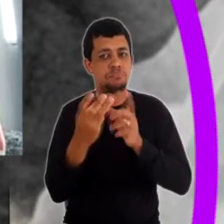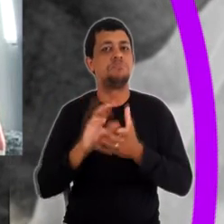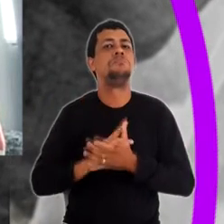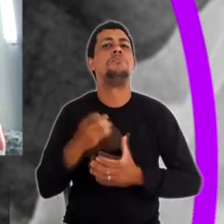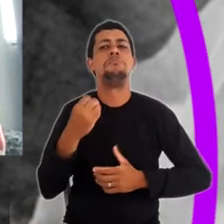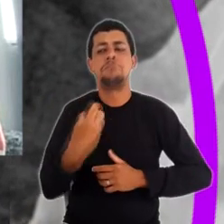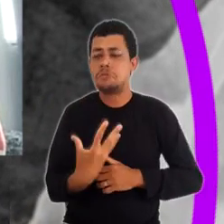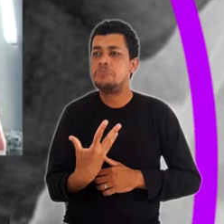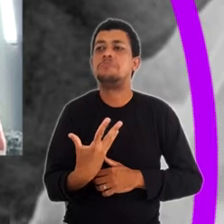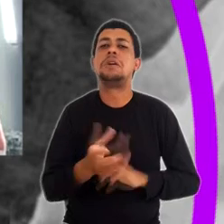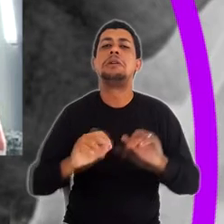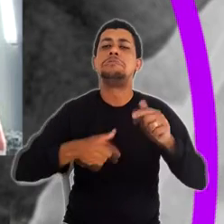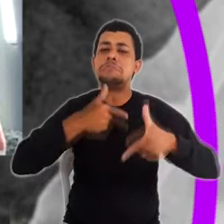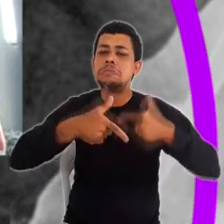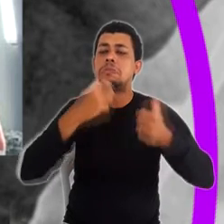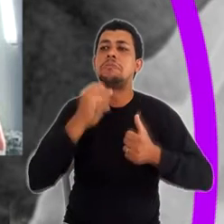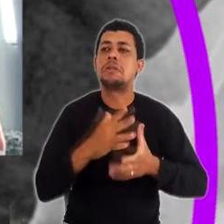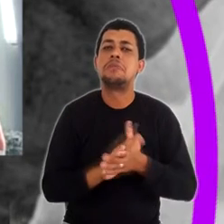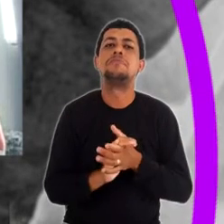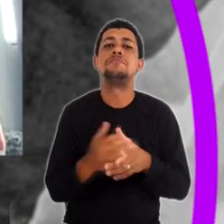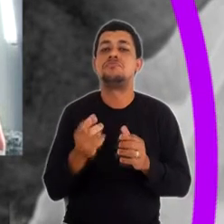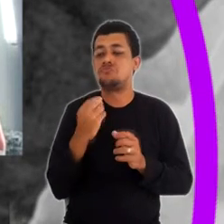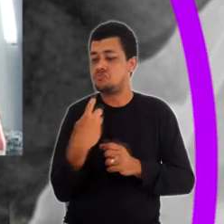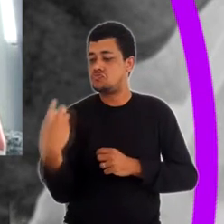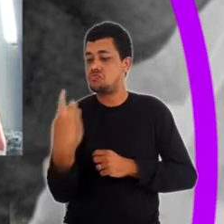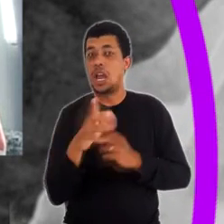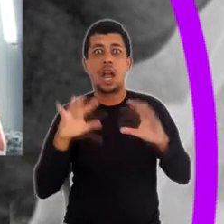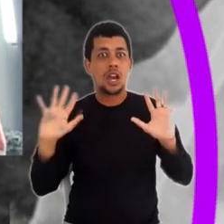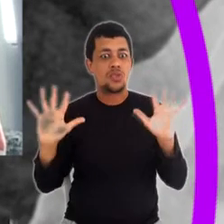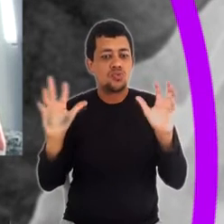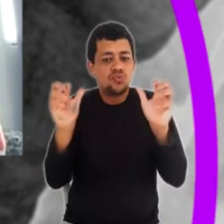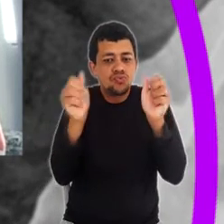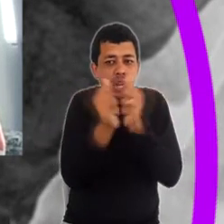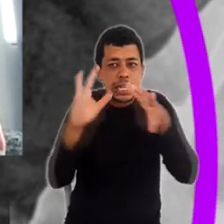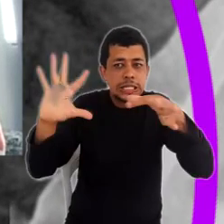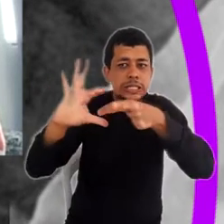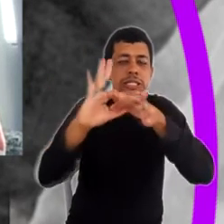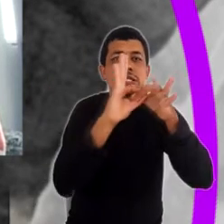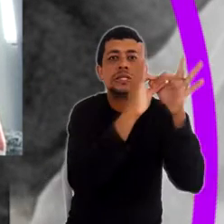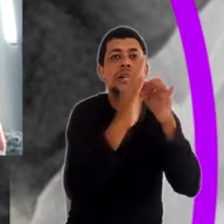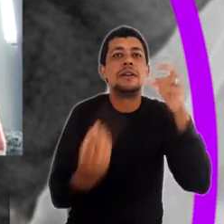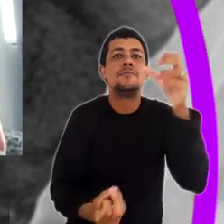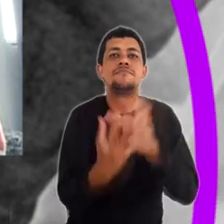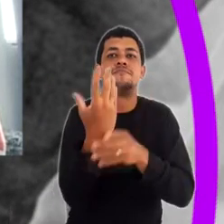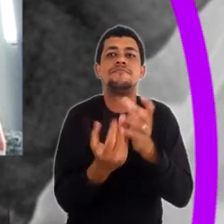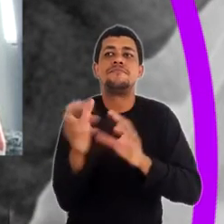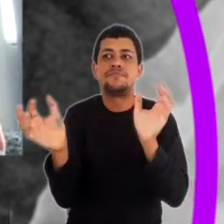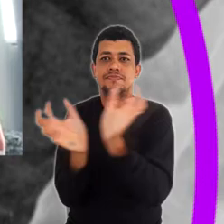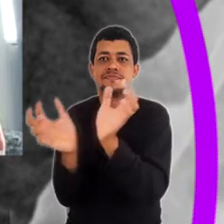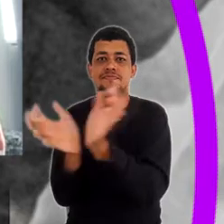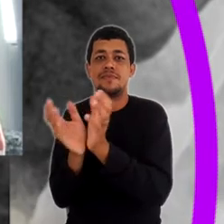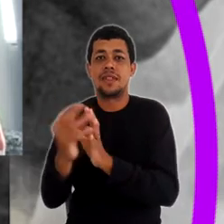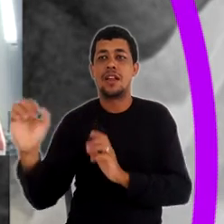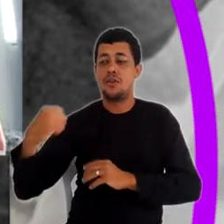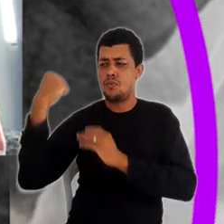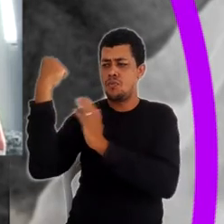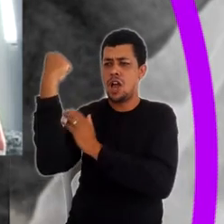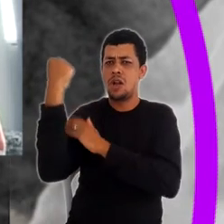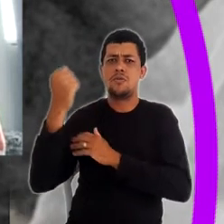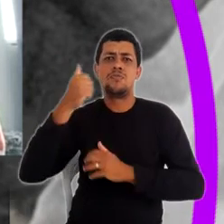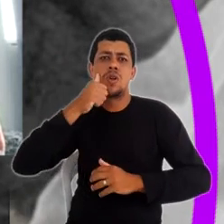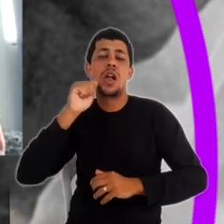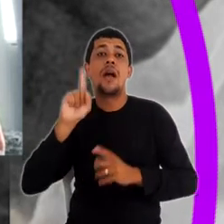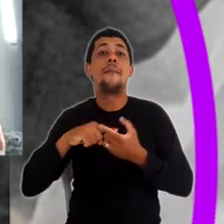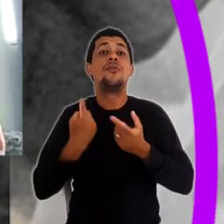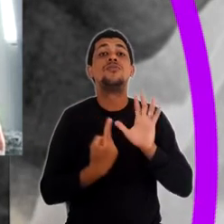talentosas individualmente, que se uniram e formaram esse grupo com poder feminino, que vem trazer a